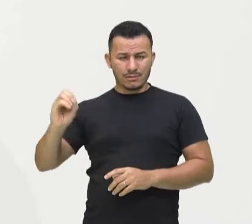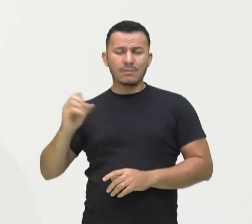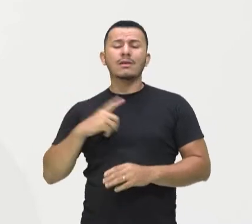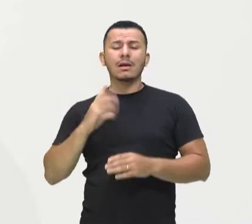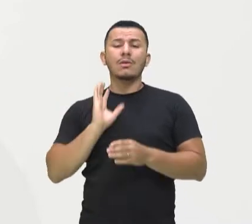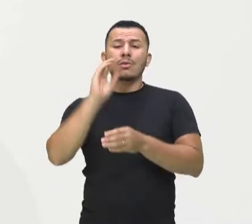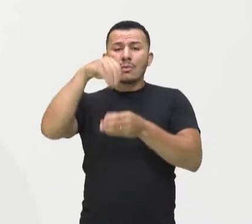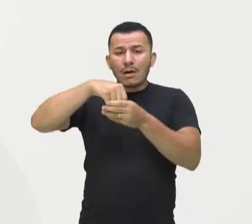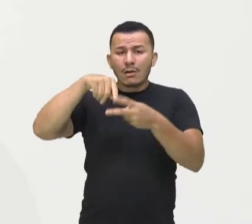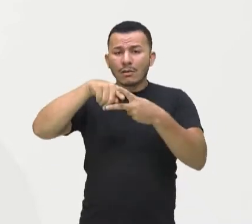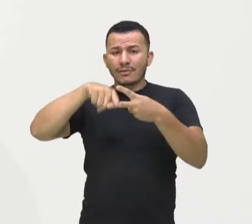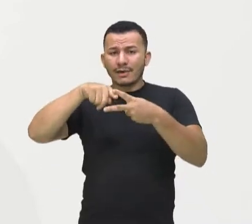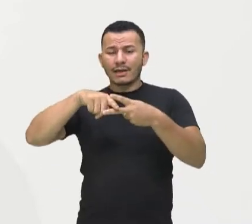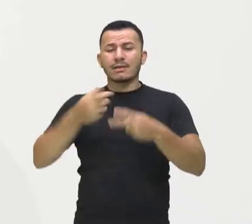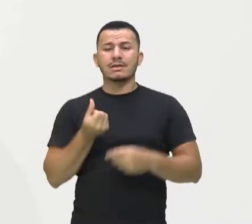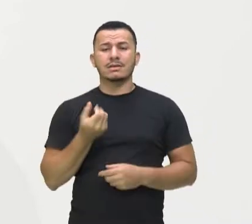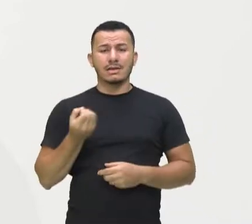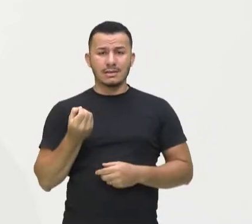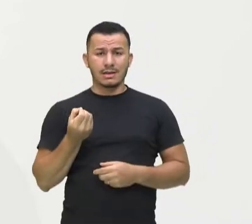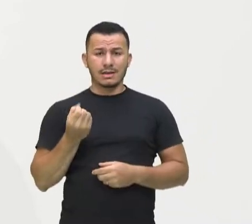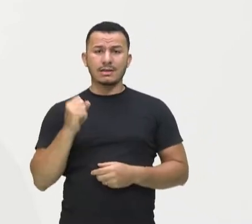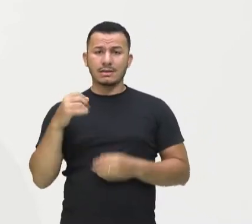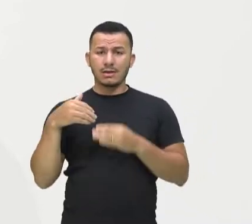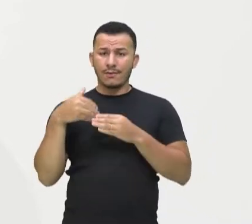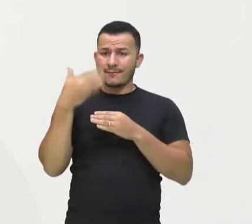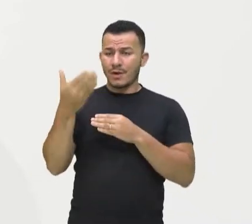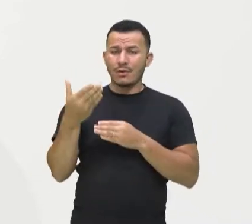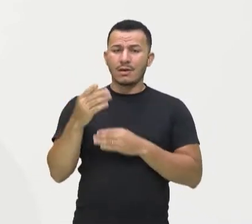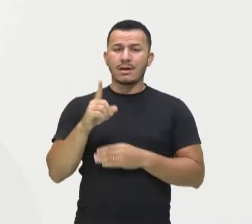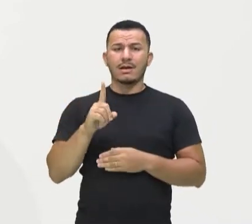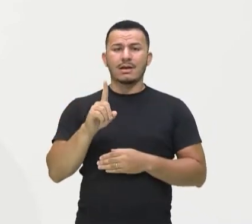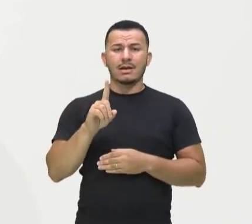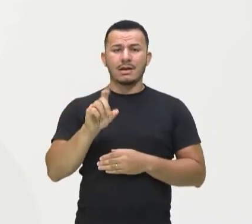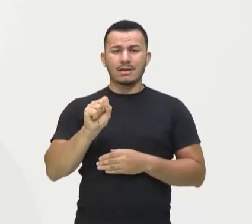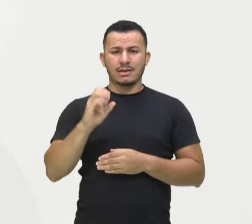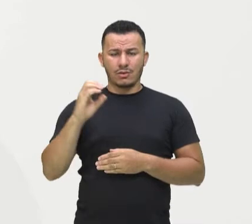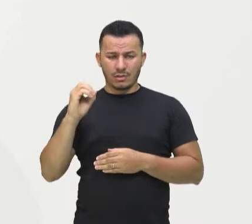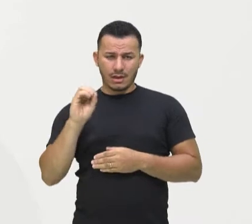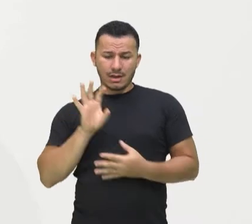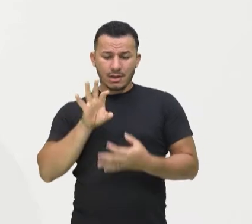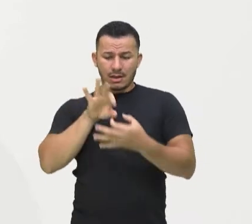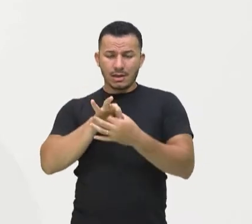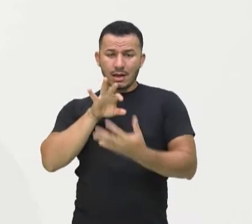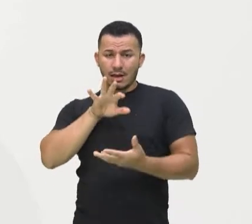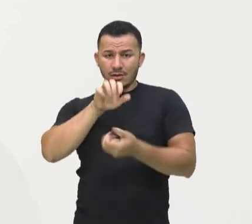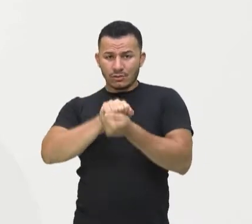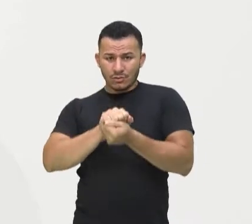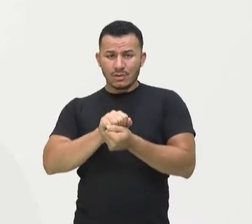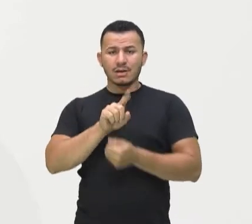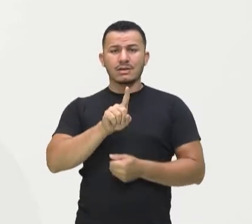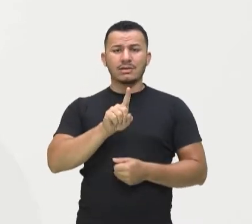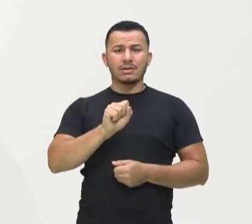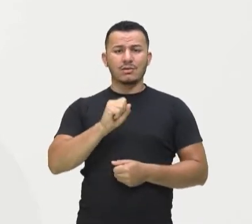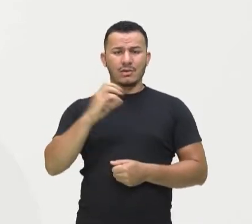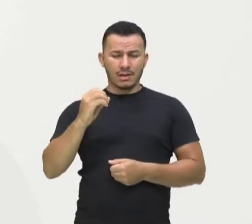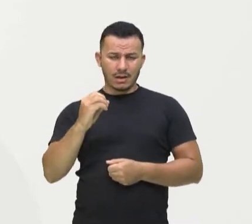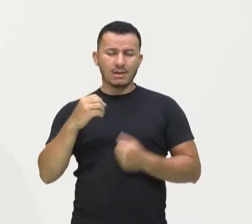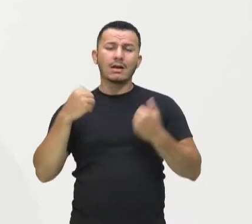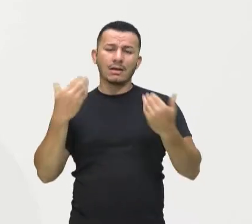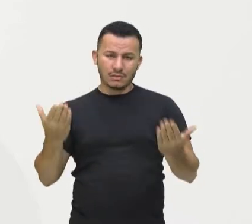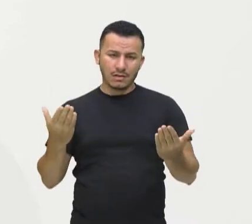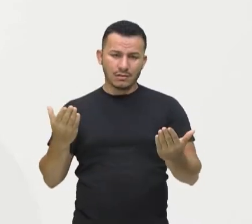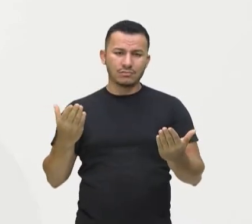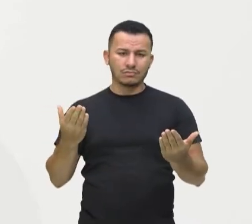vai valer 60, né? Se a gente já sabe que a soma dele é 180, e a gente sabe